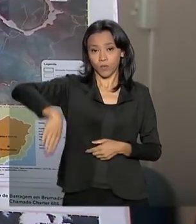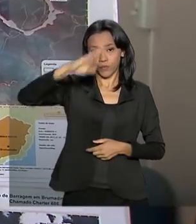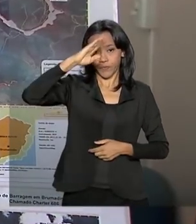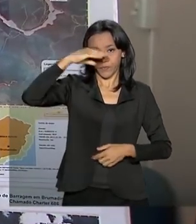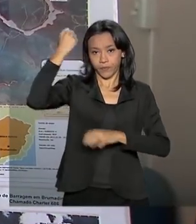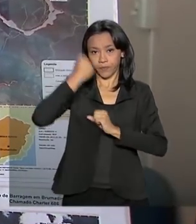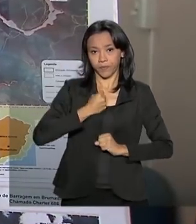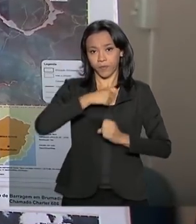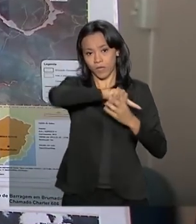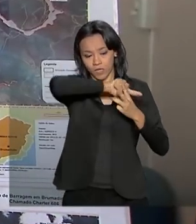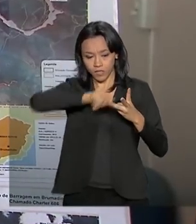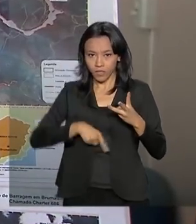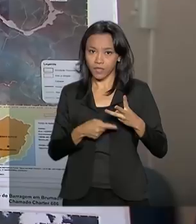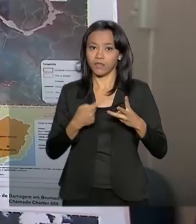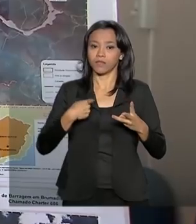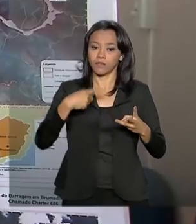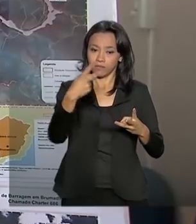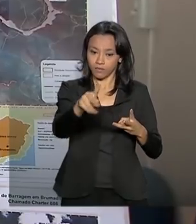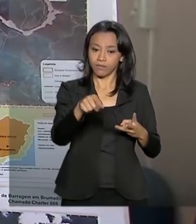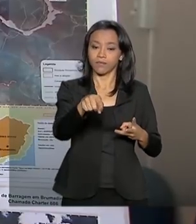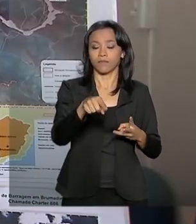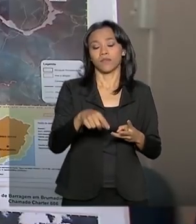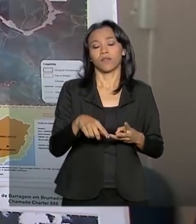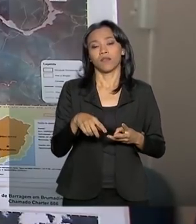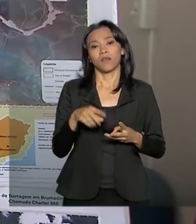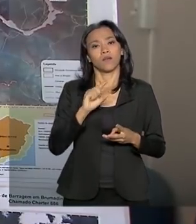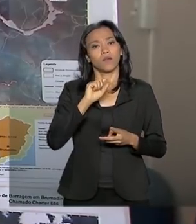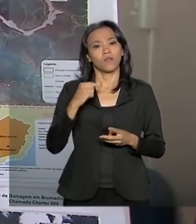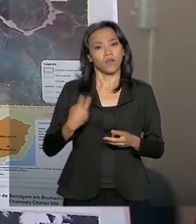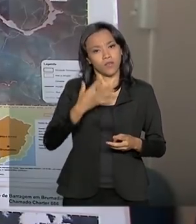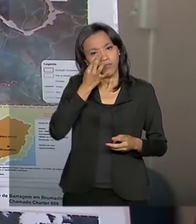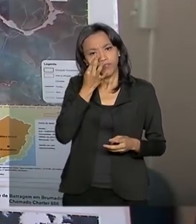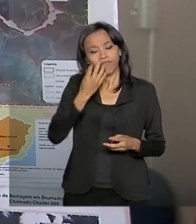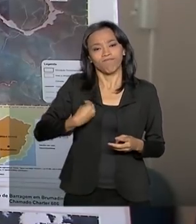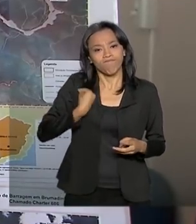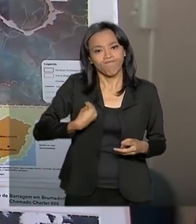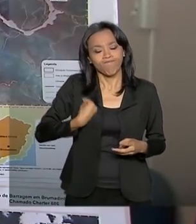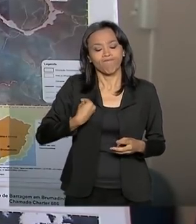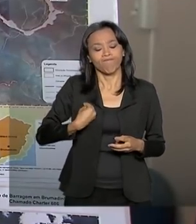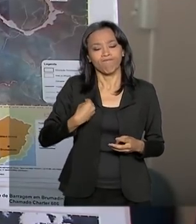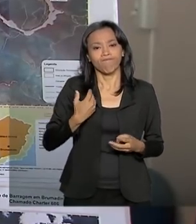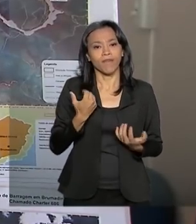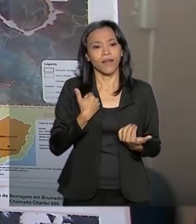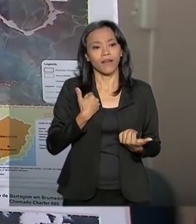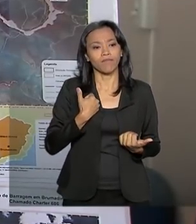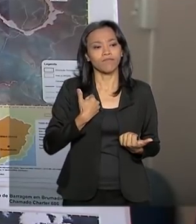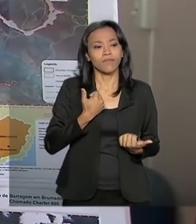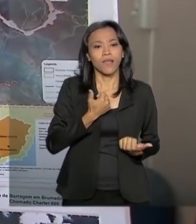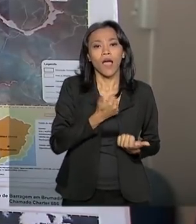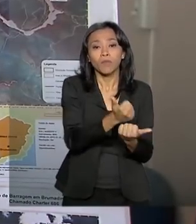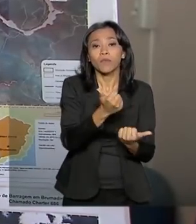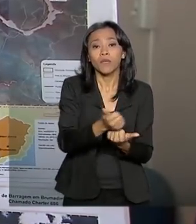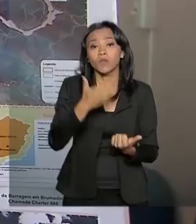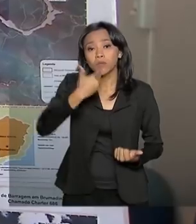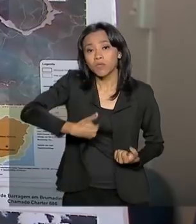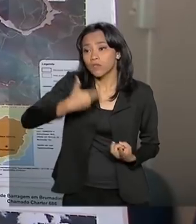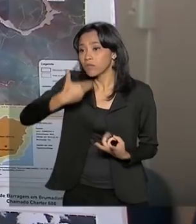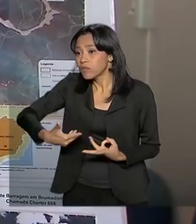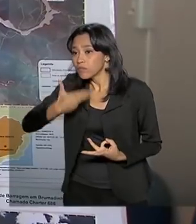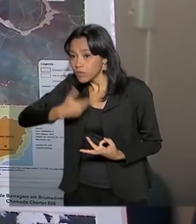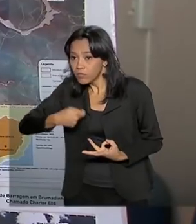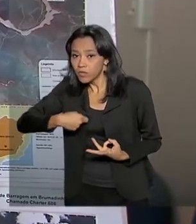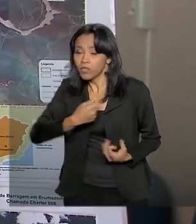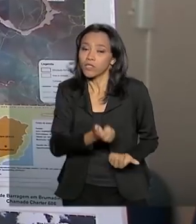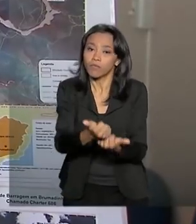aqui particularmente o Comando Militar do Leste para atender as demandas que eles à medida que eles forem sentindo